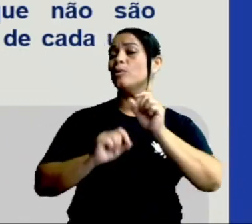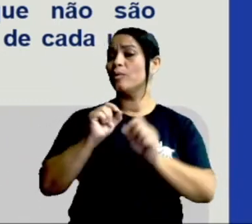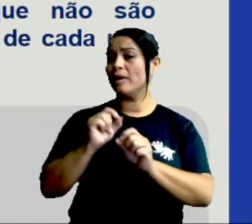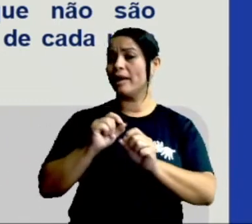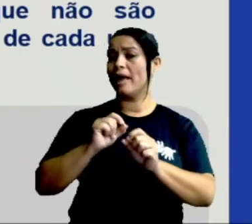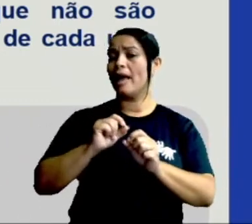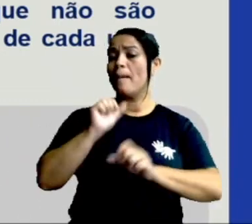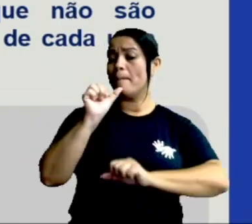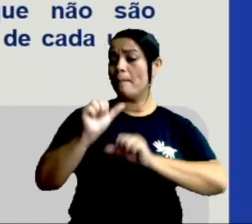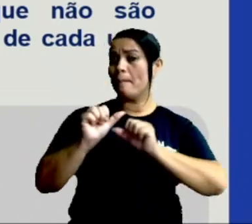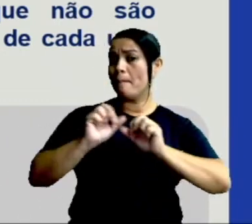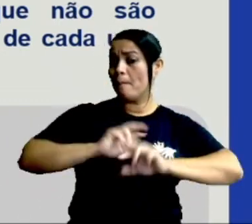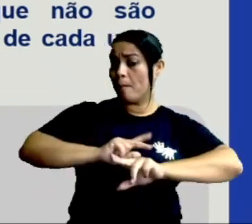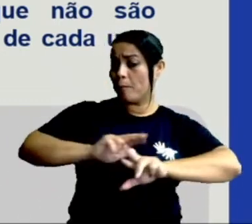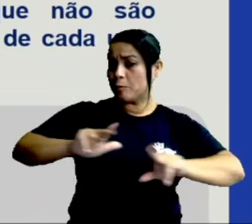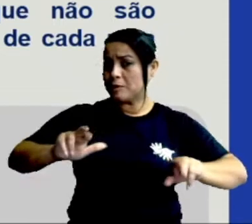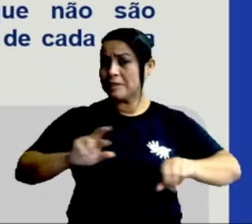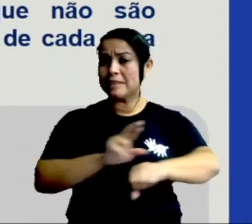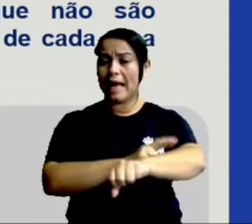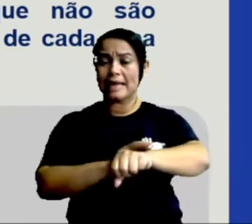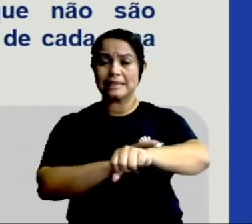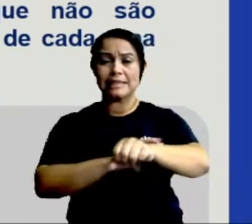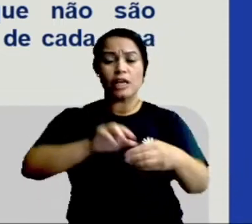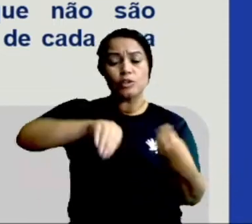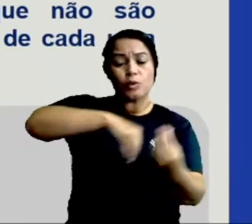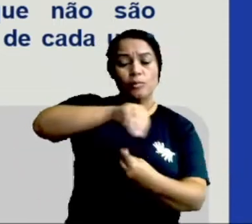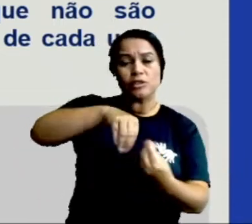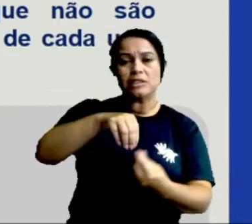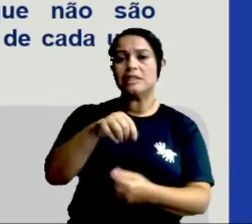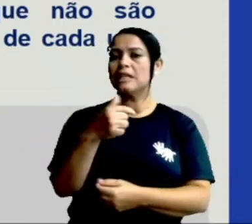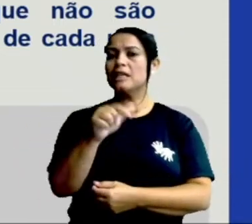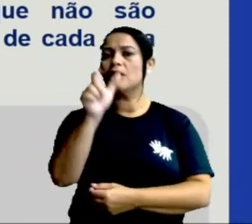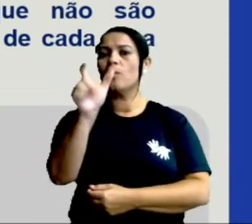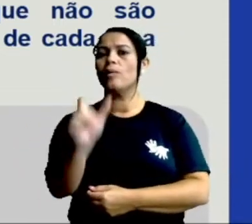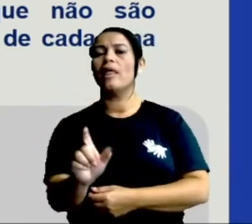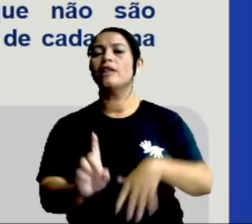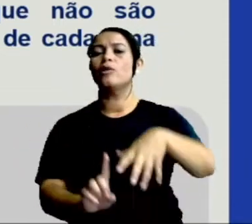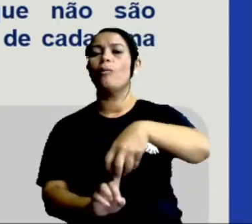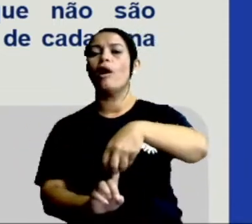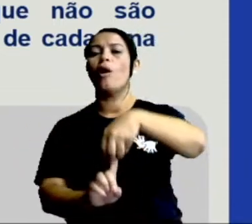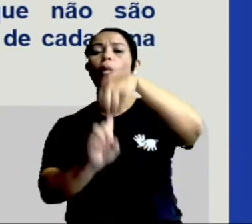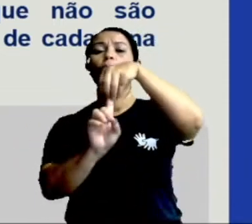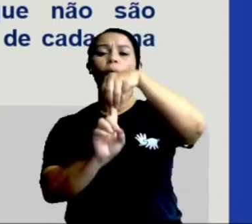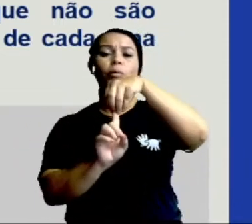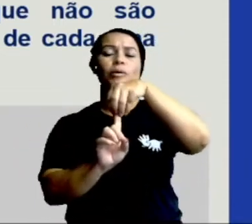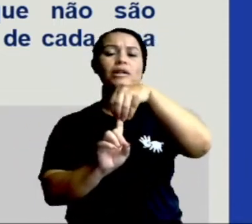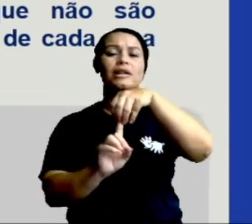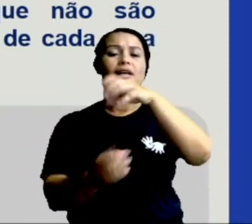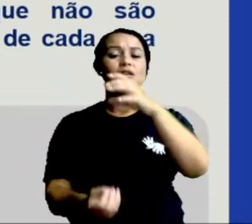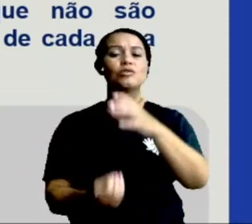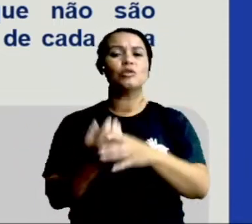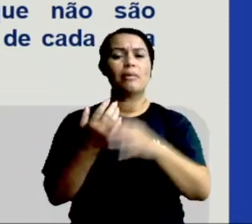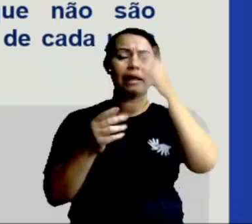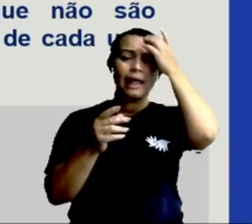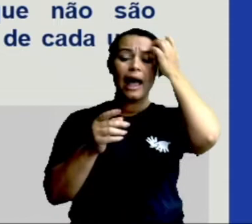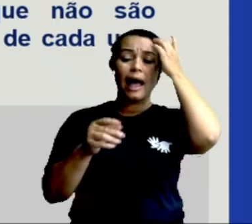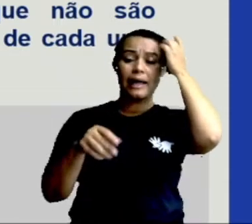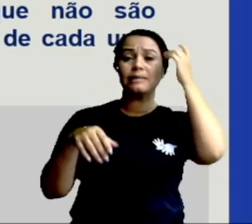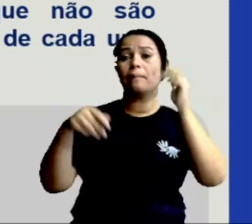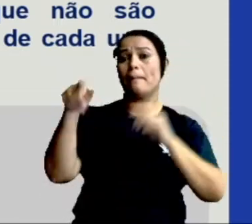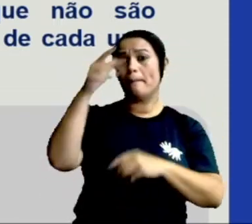ou mestiças são as pessoas que não são descendentes de uma única origem. Essas pessoas